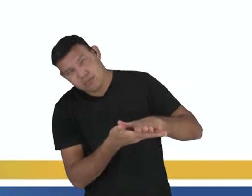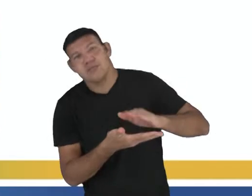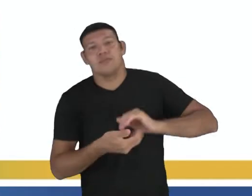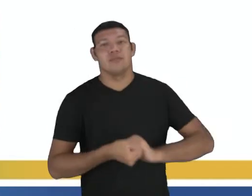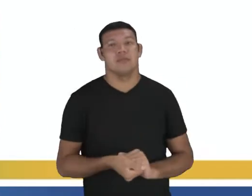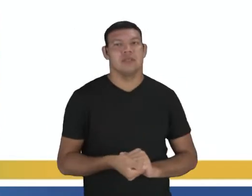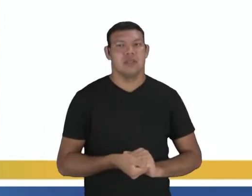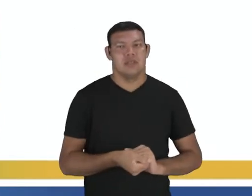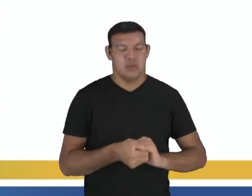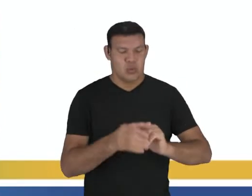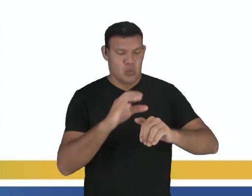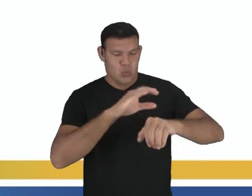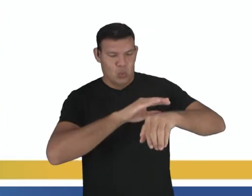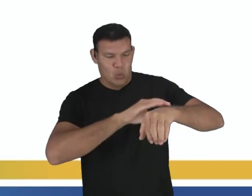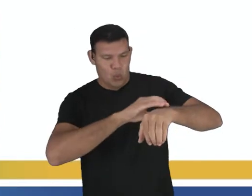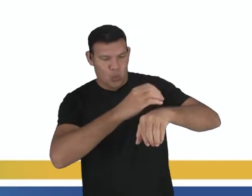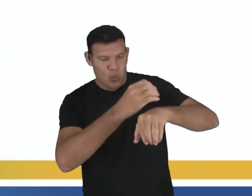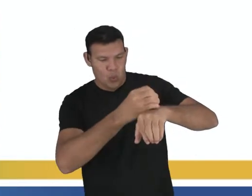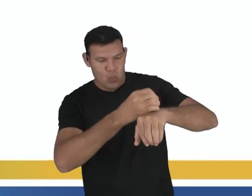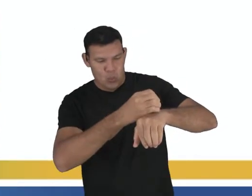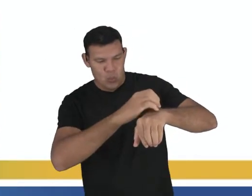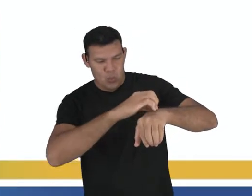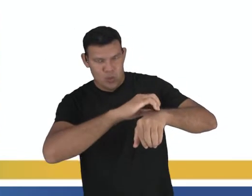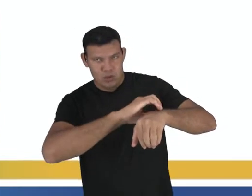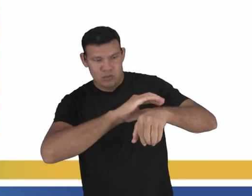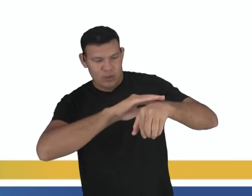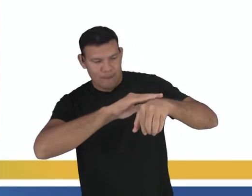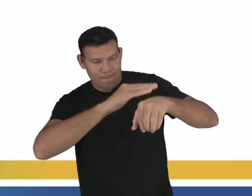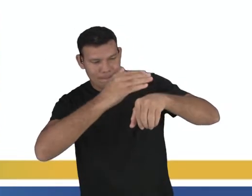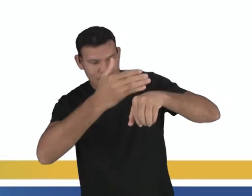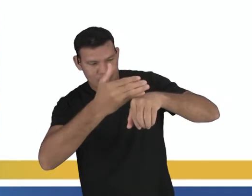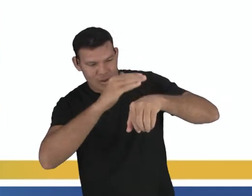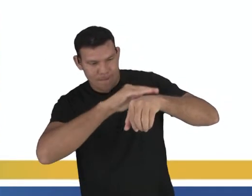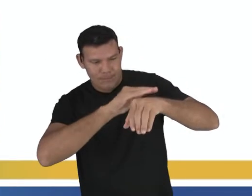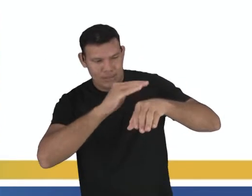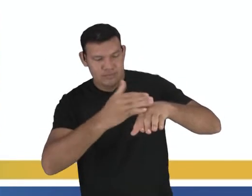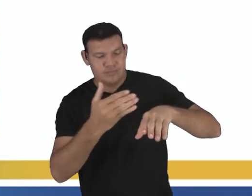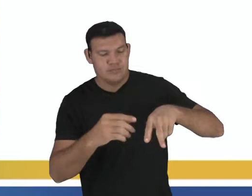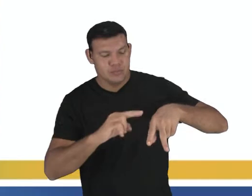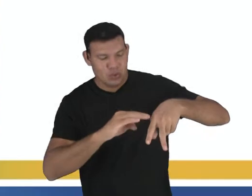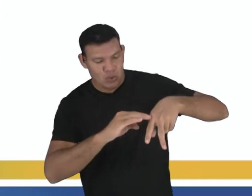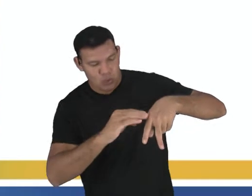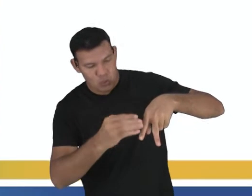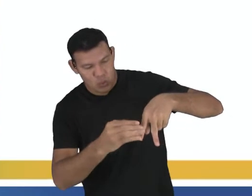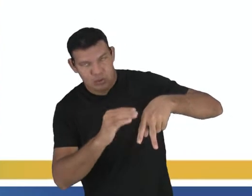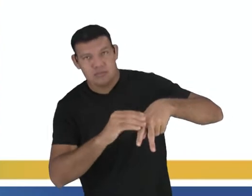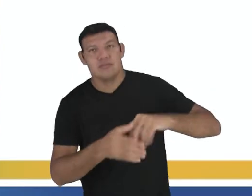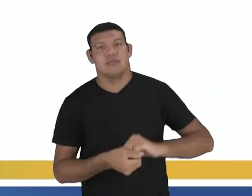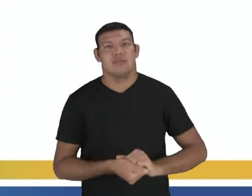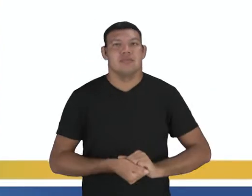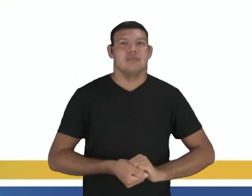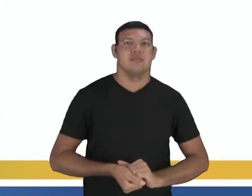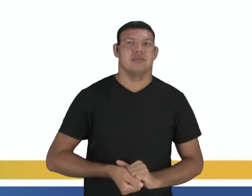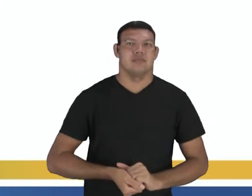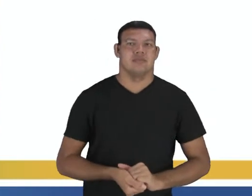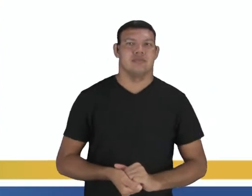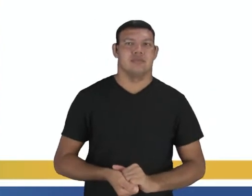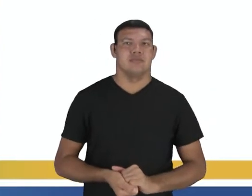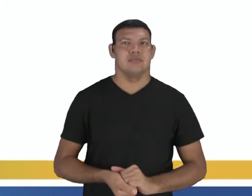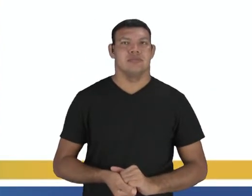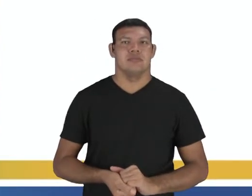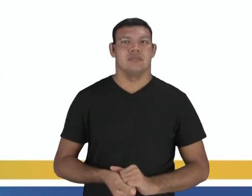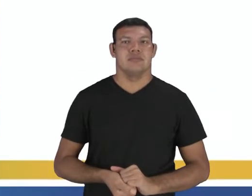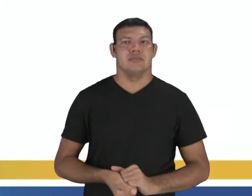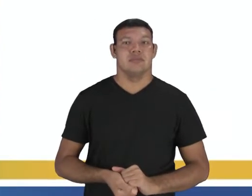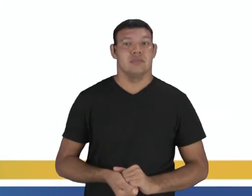Pode surgir ínguas, né, que são aqueles caroços, tanto na virilha quanto na axila, tá? Pode aparecer, porque